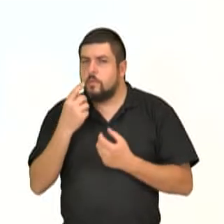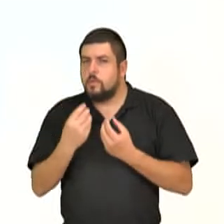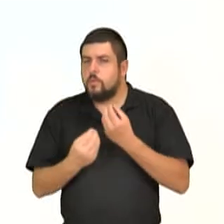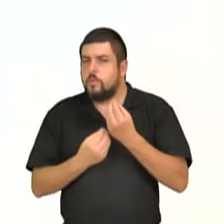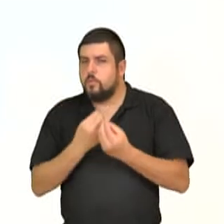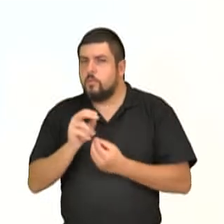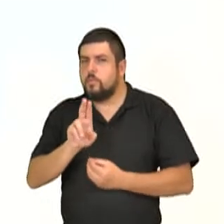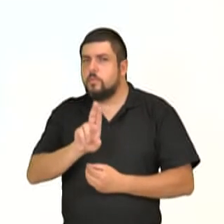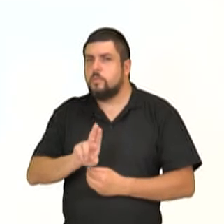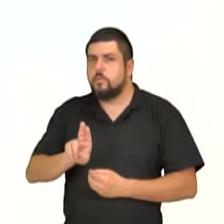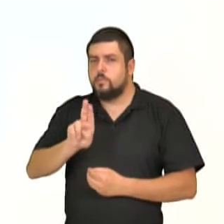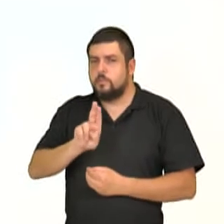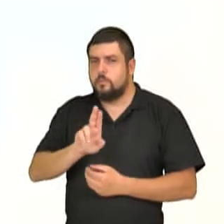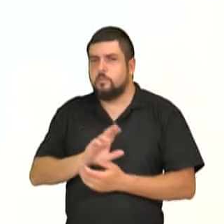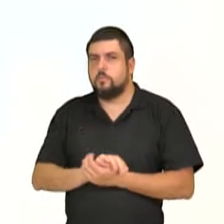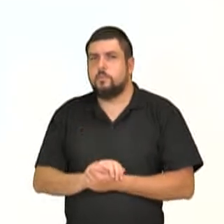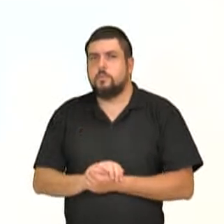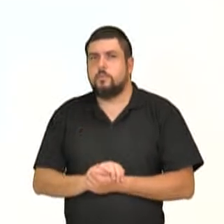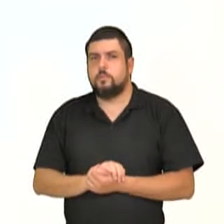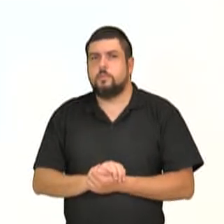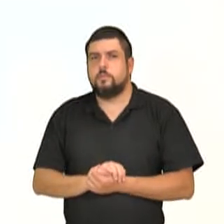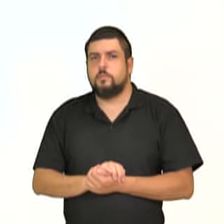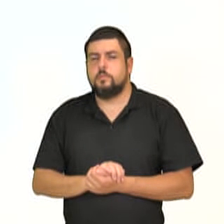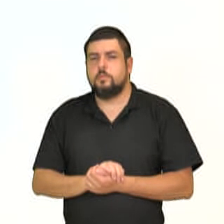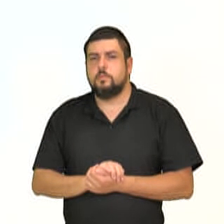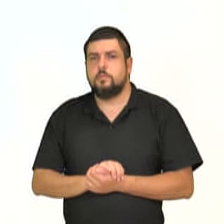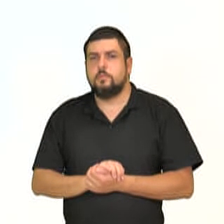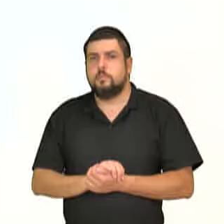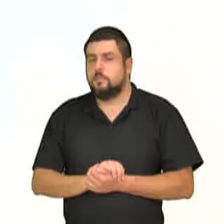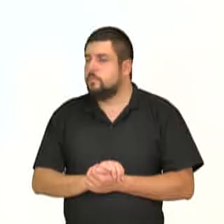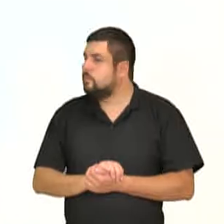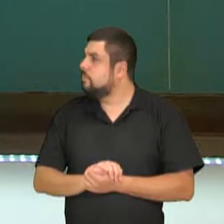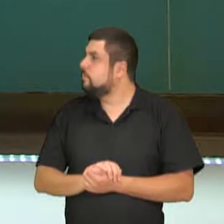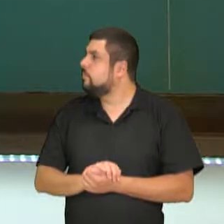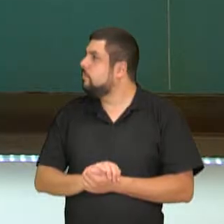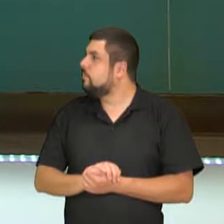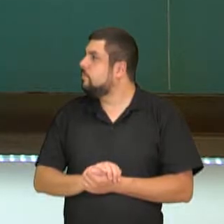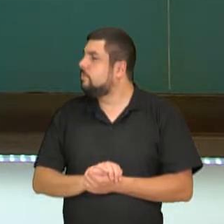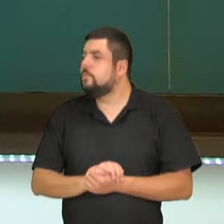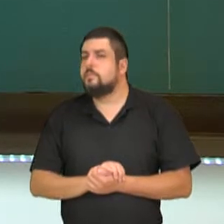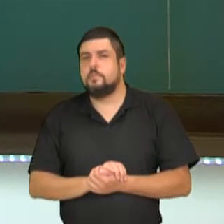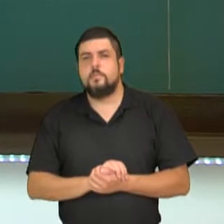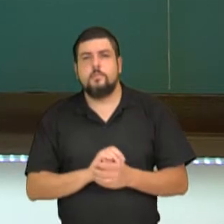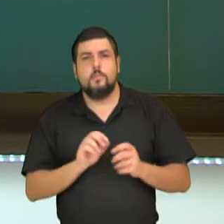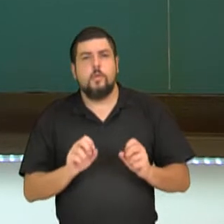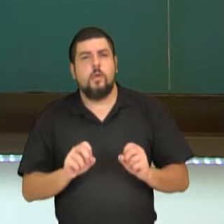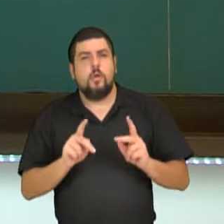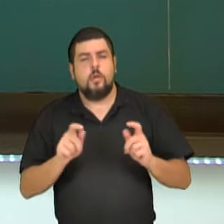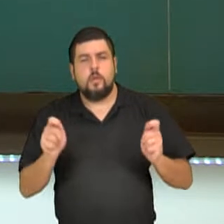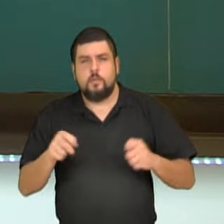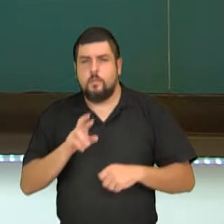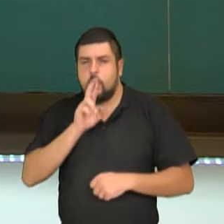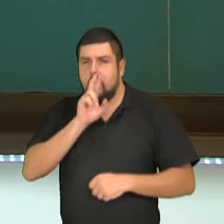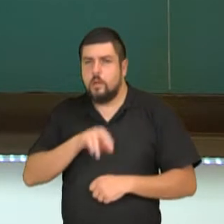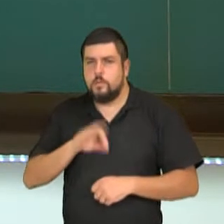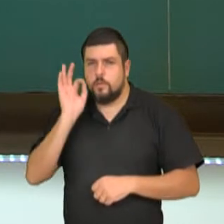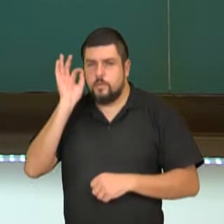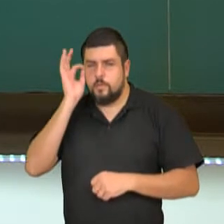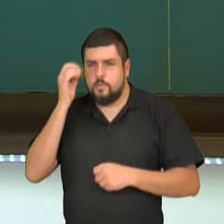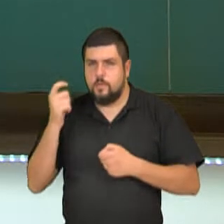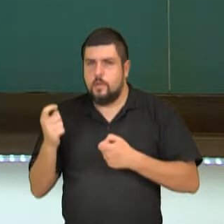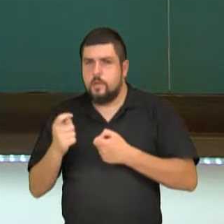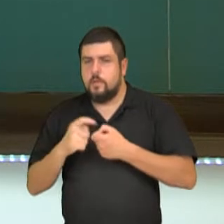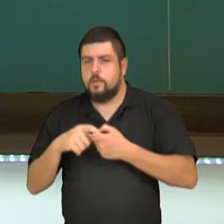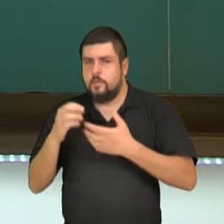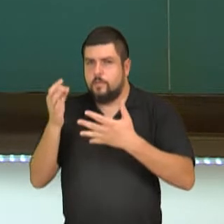e não ficar com dúvida, certo? Os femininos aqui. Acredito que agora você já consegue responder, um tempinho para você resolver